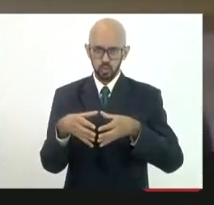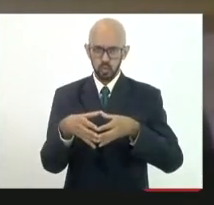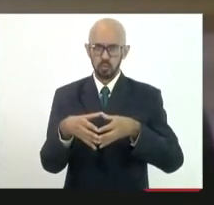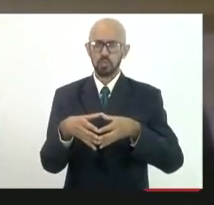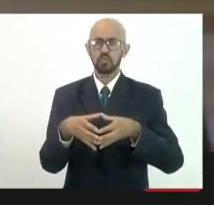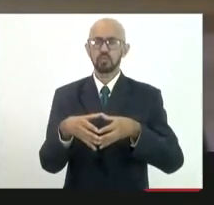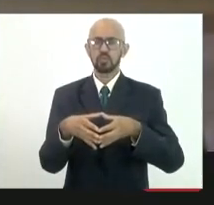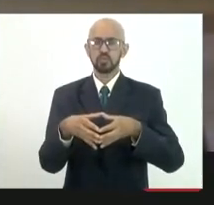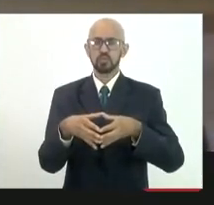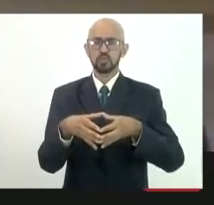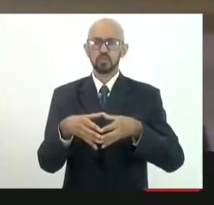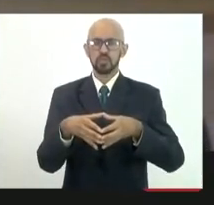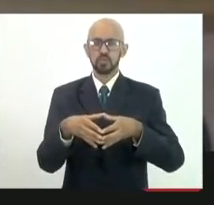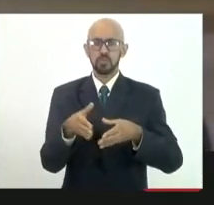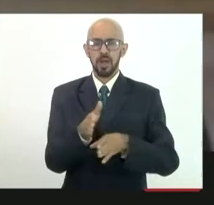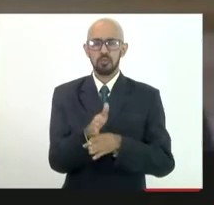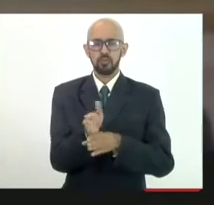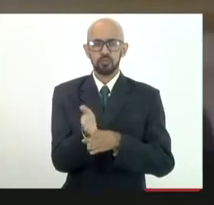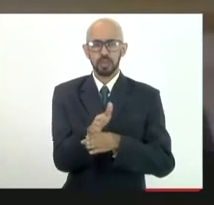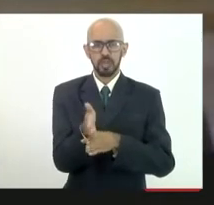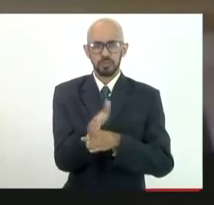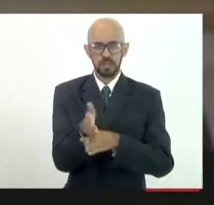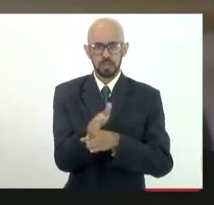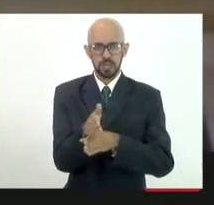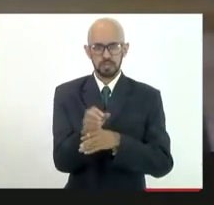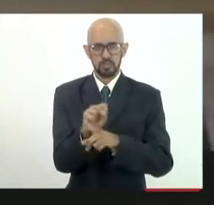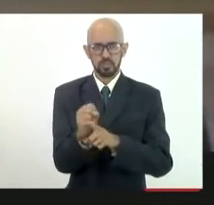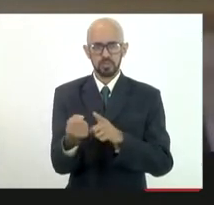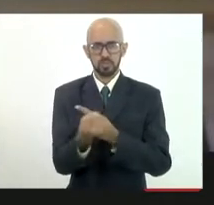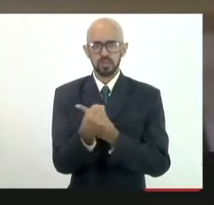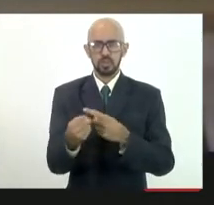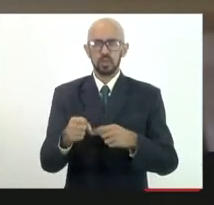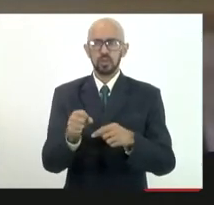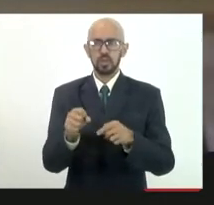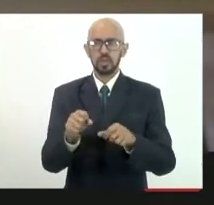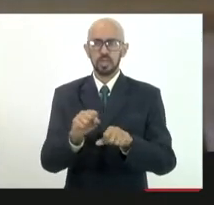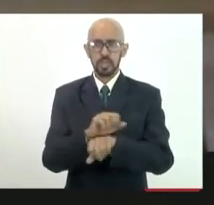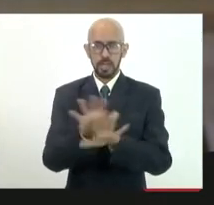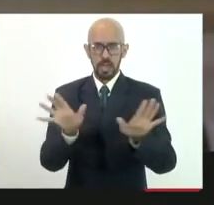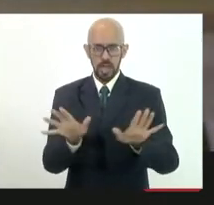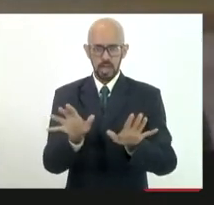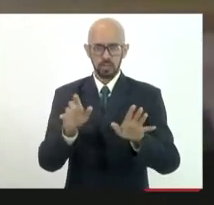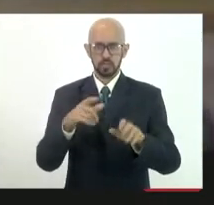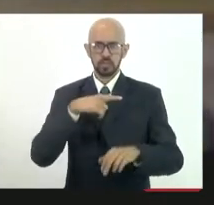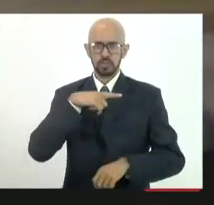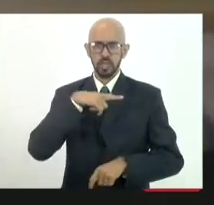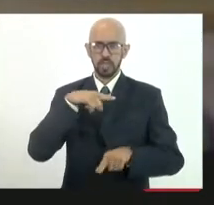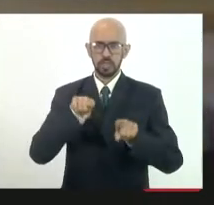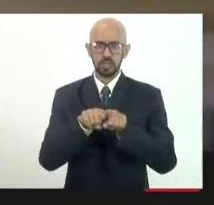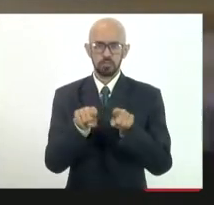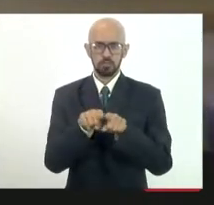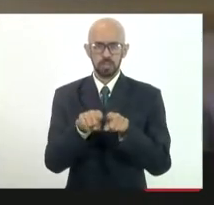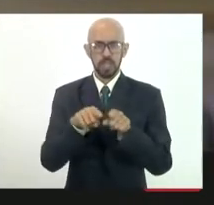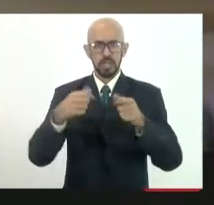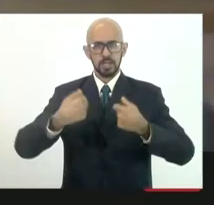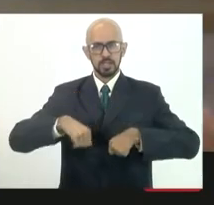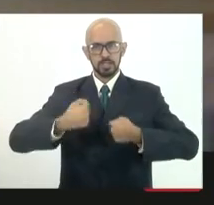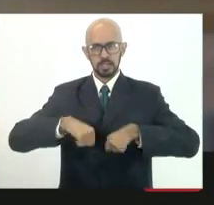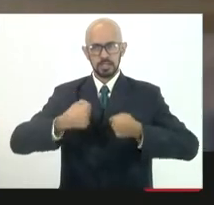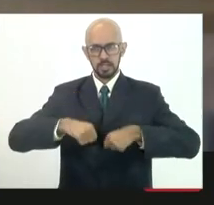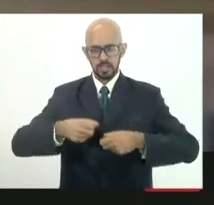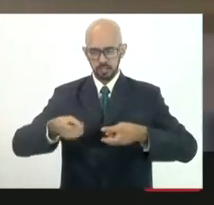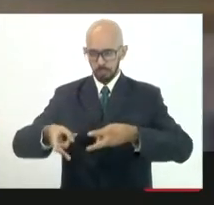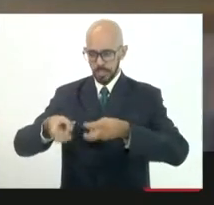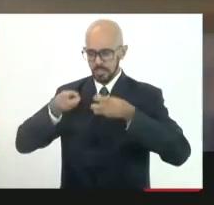posição de extrema vulnerabilidade, em que há claramente, né, uma necessidade de leitura, né, a partir da